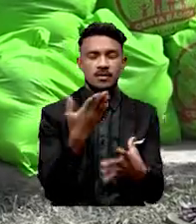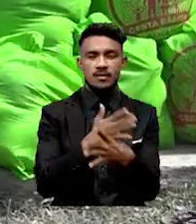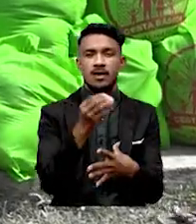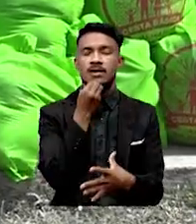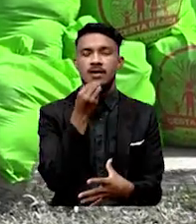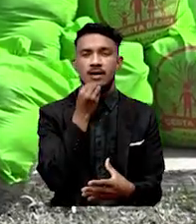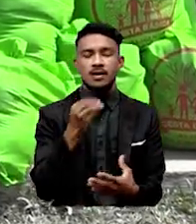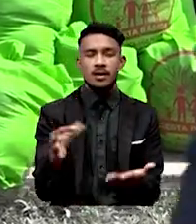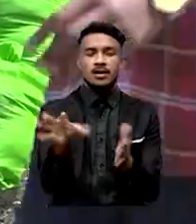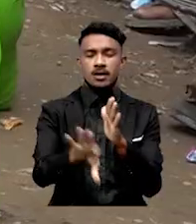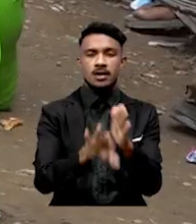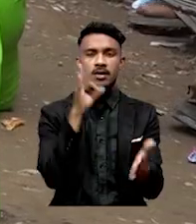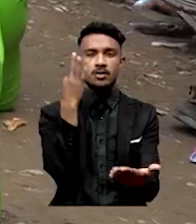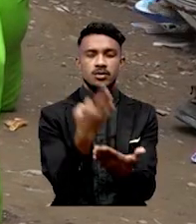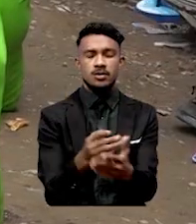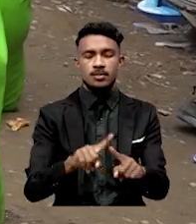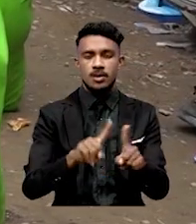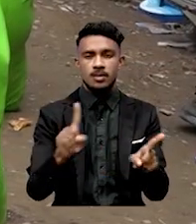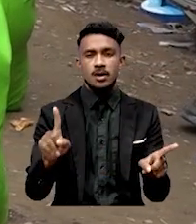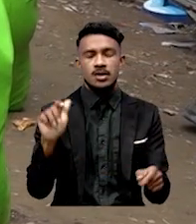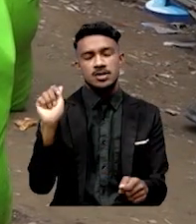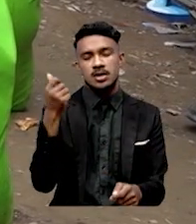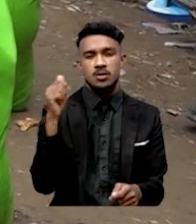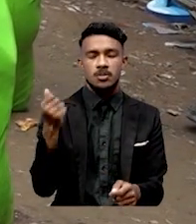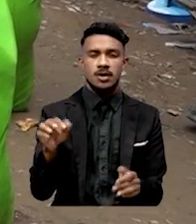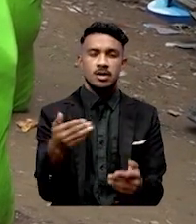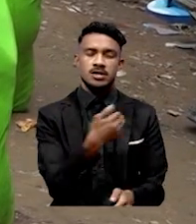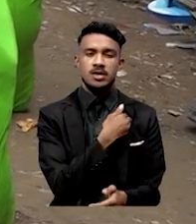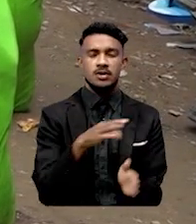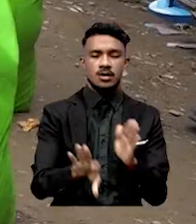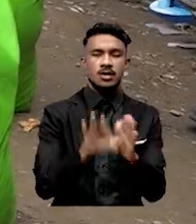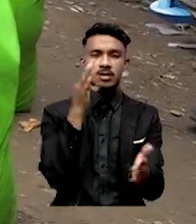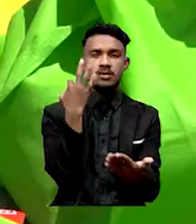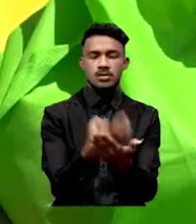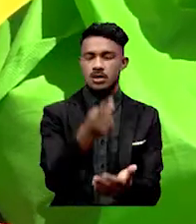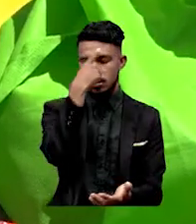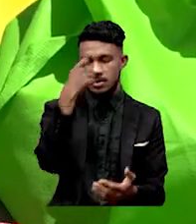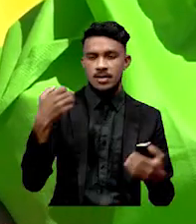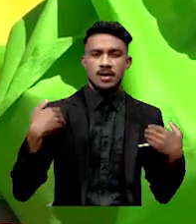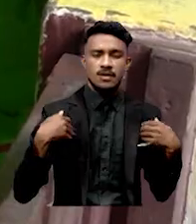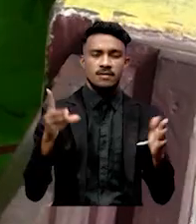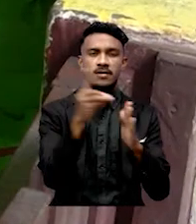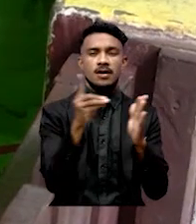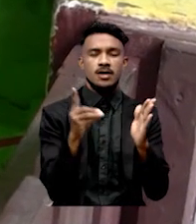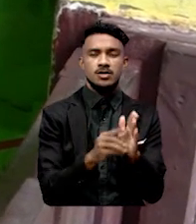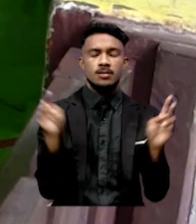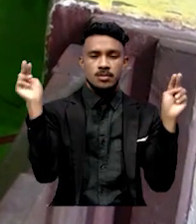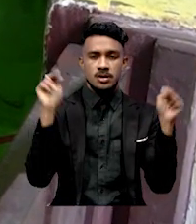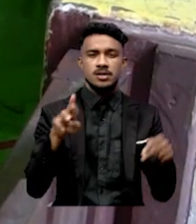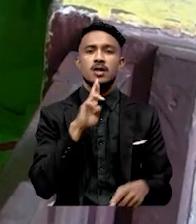ona pagamento, mas be quase sanulo maxidau retan pagamento, também ia documento balon precisa